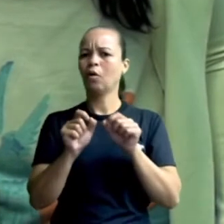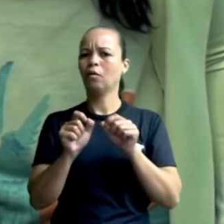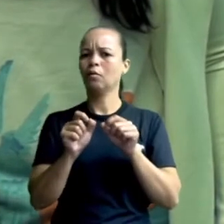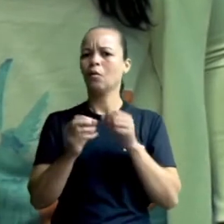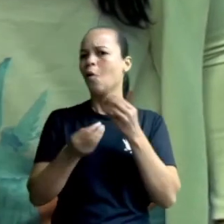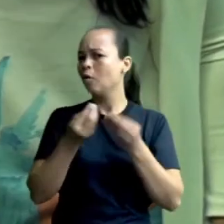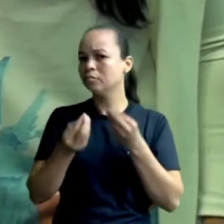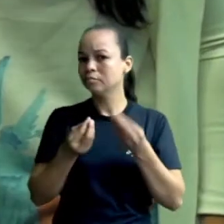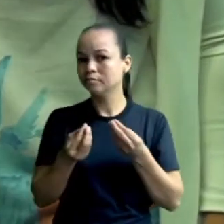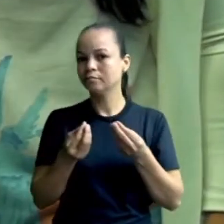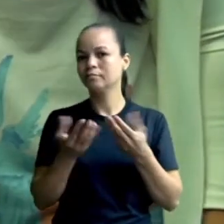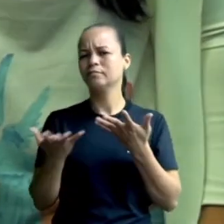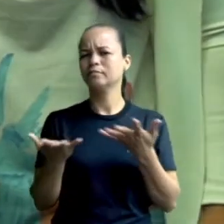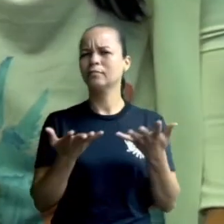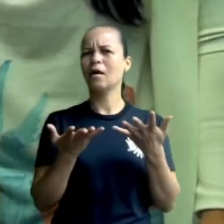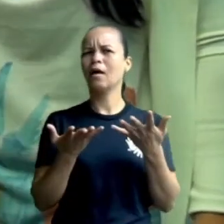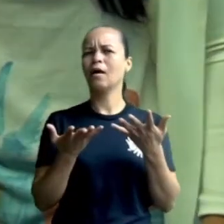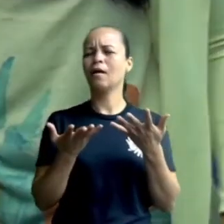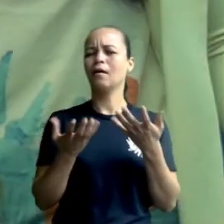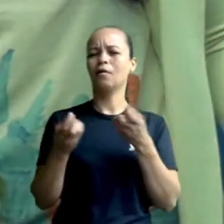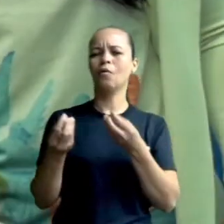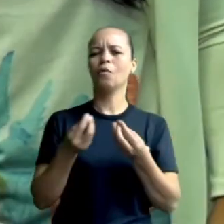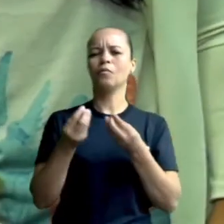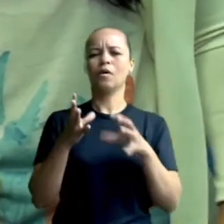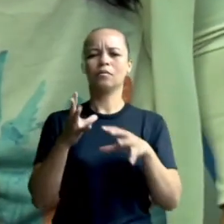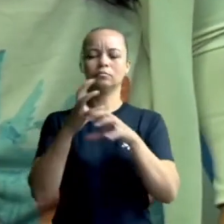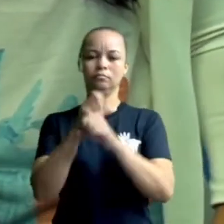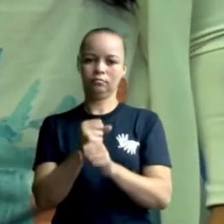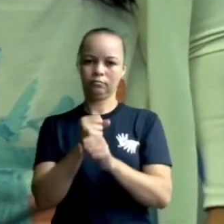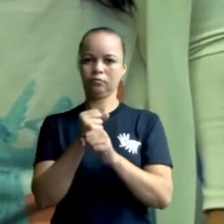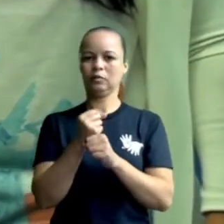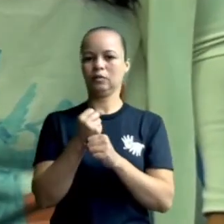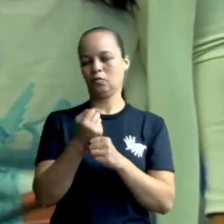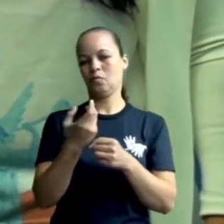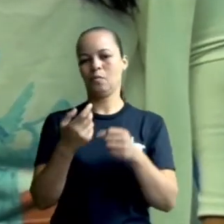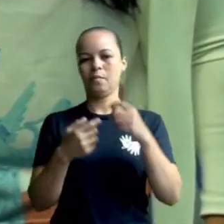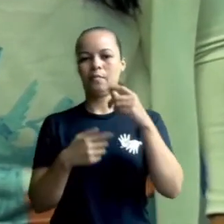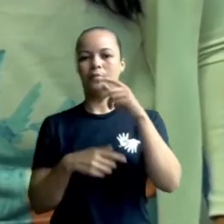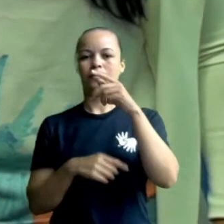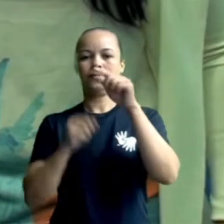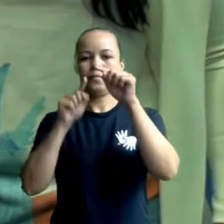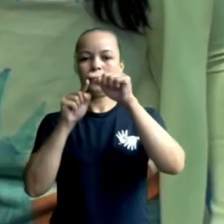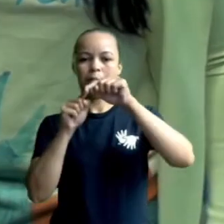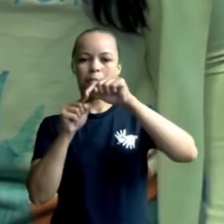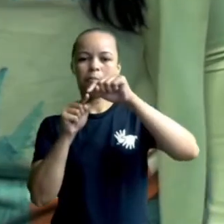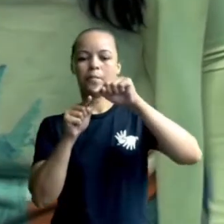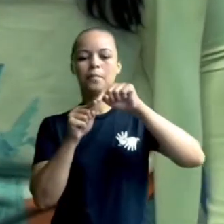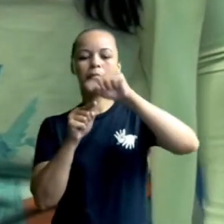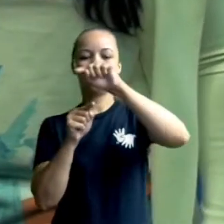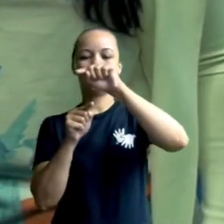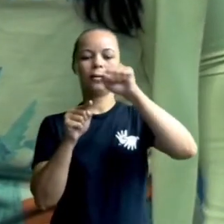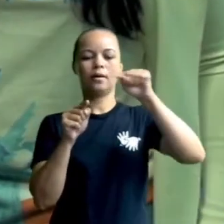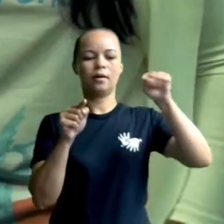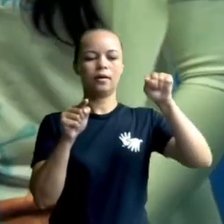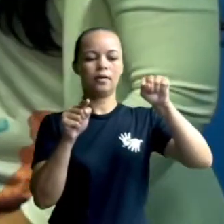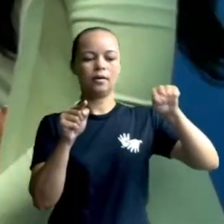mesmo a fórmula para calcular a área do paralelogramo? Alguém aí